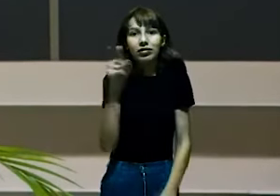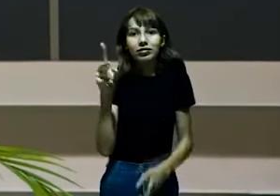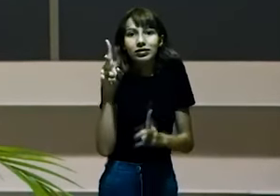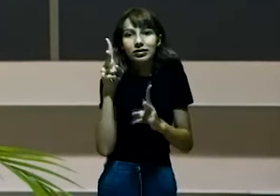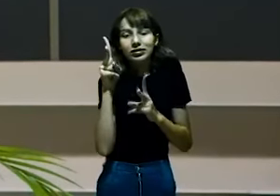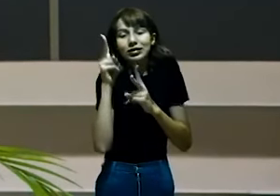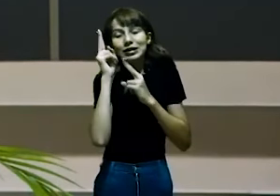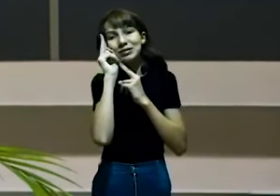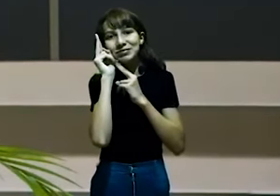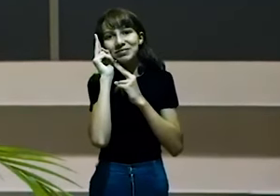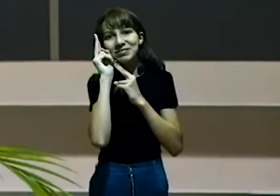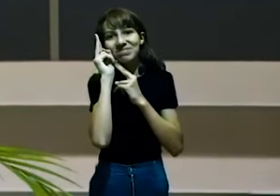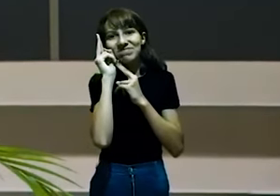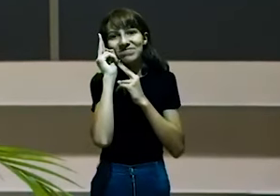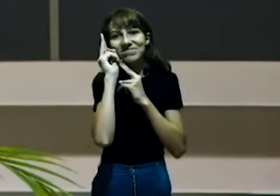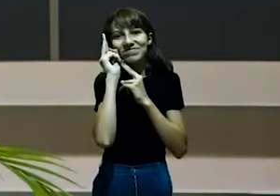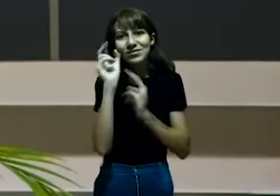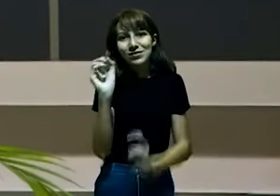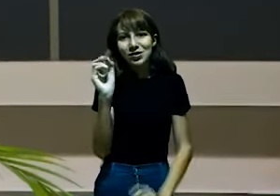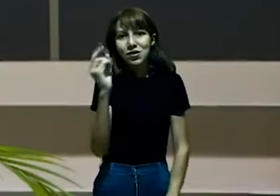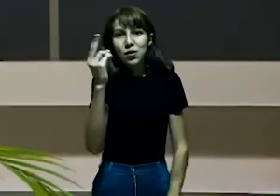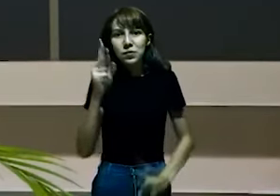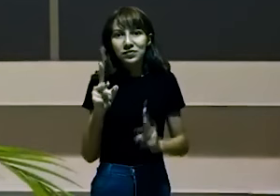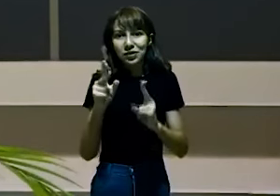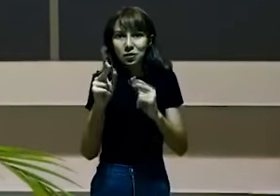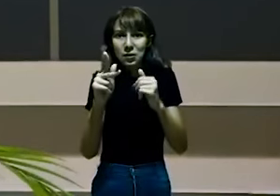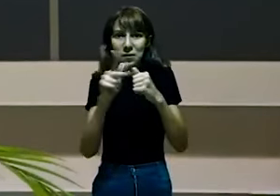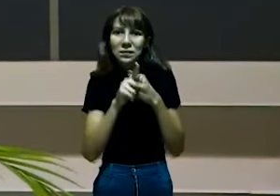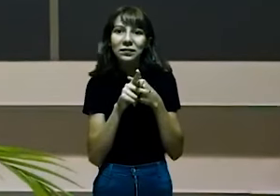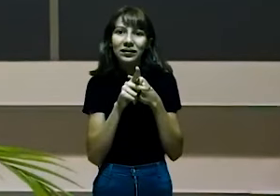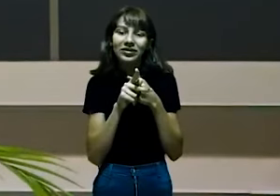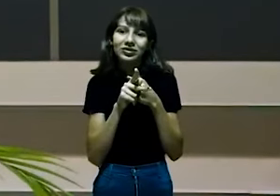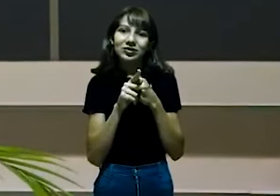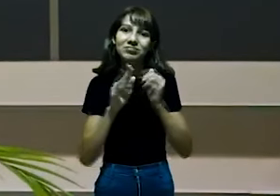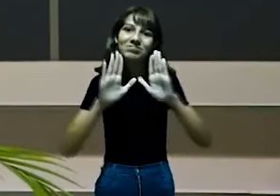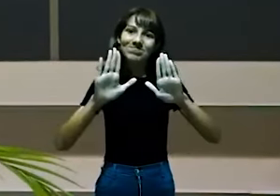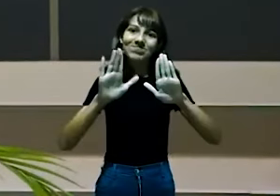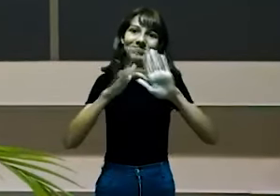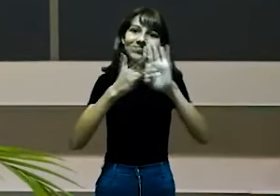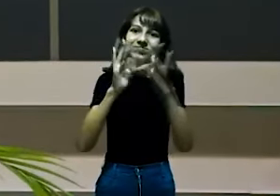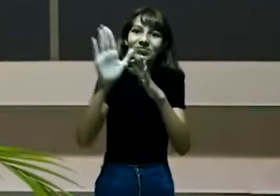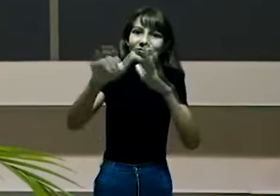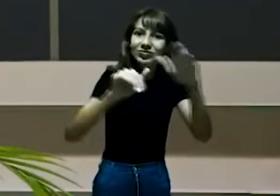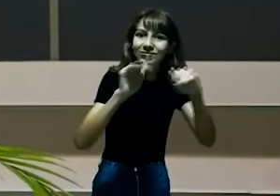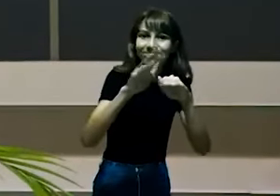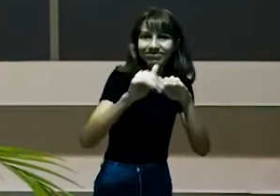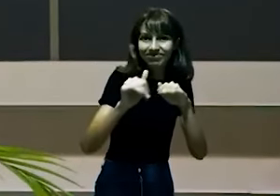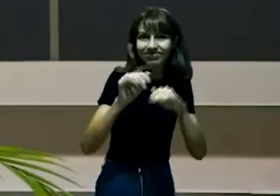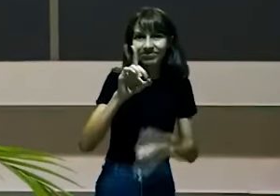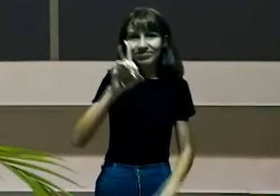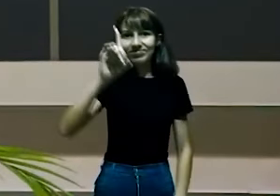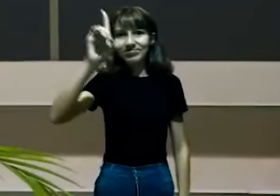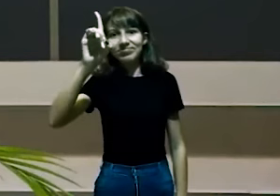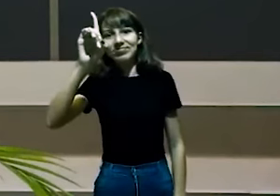caiu no mesmo cenário mas ele te trouxe aqui nesta noite para dizer eu ainda acredito